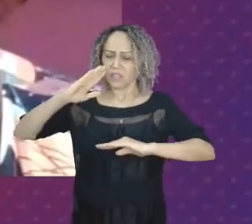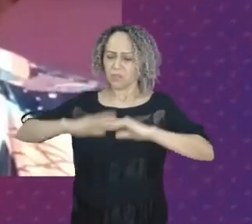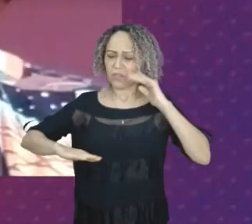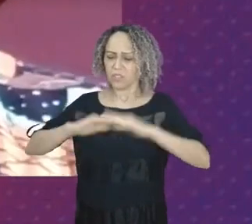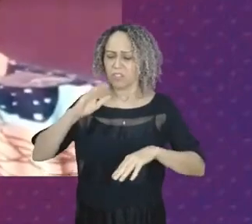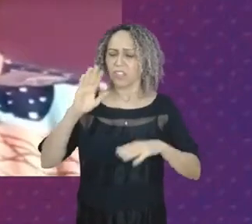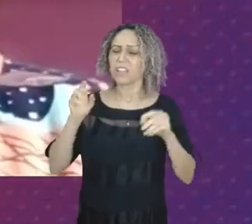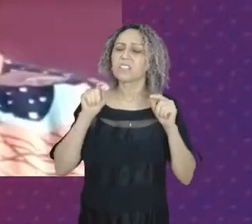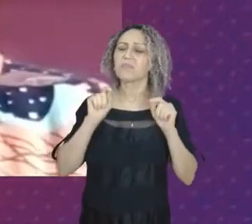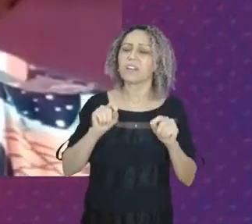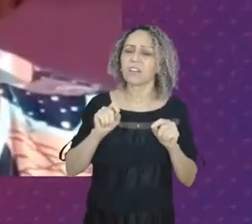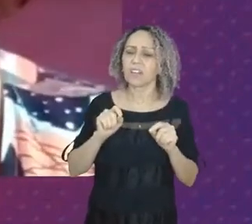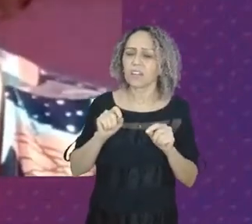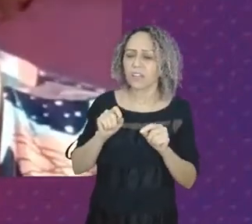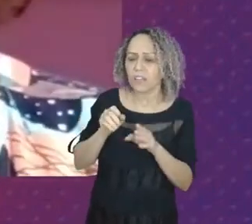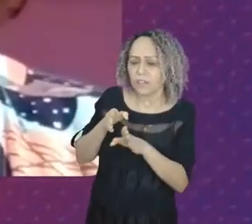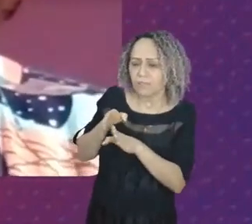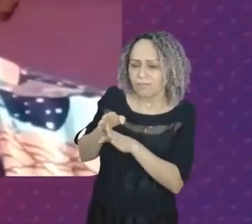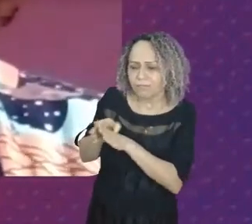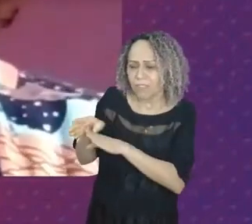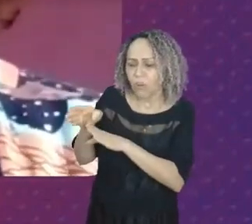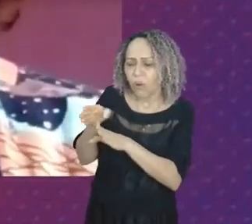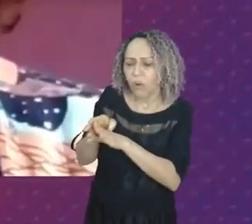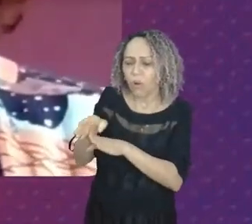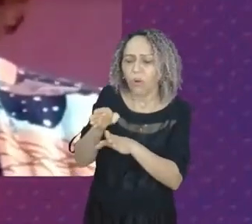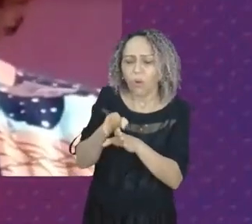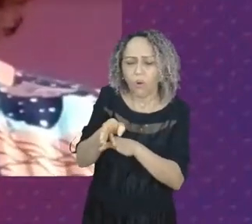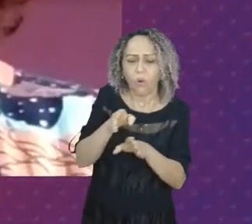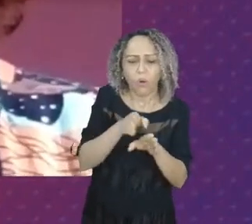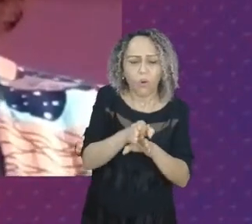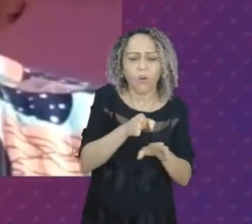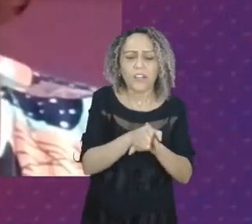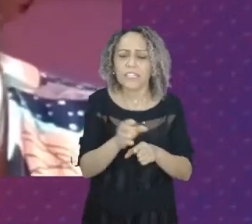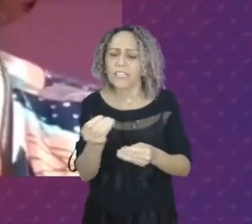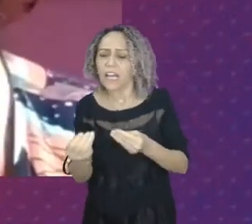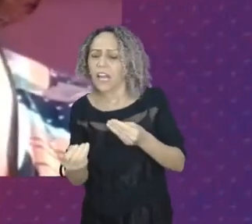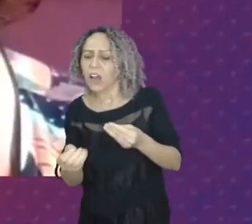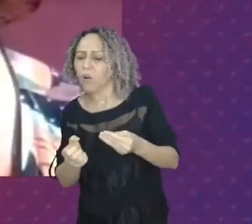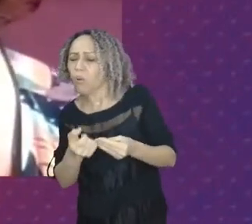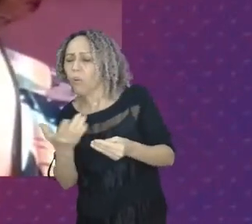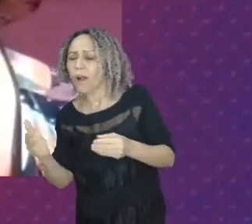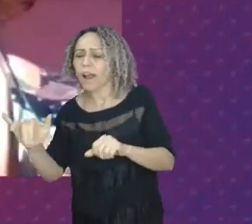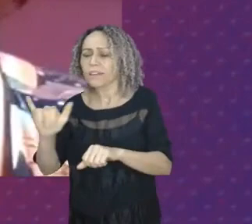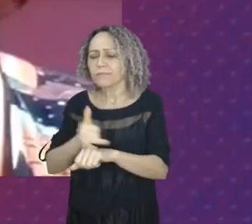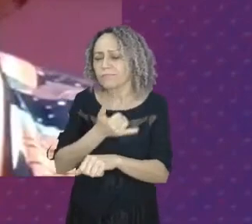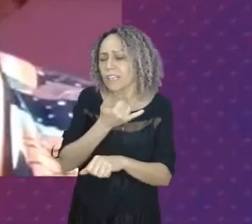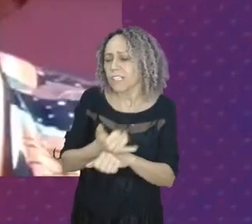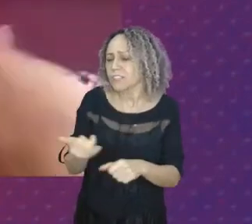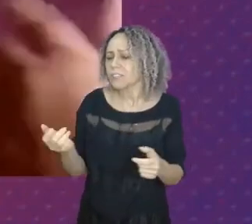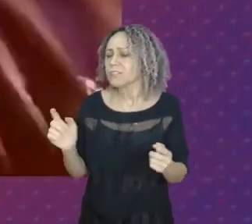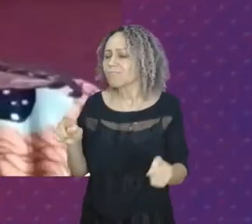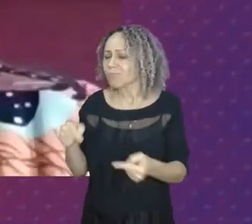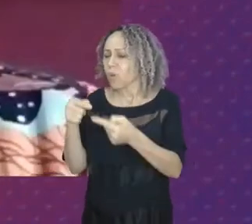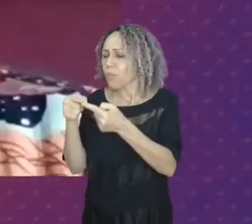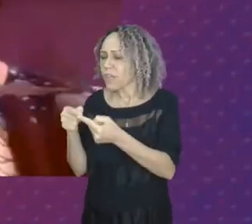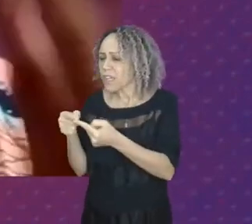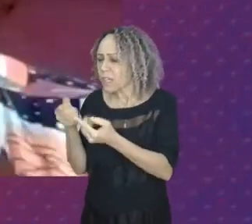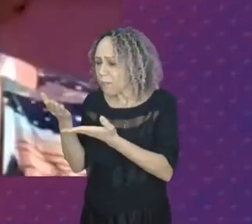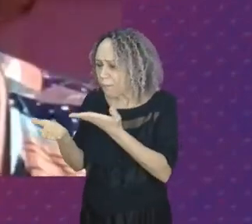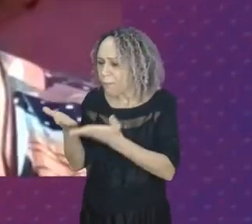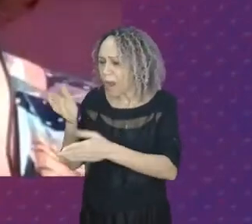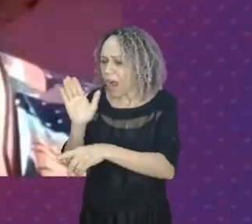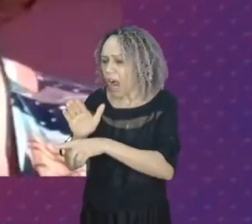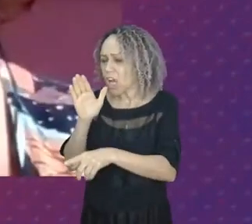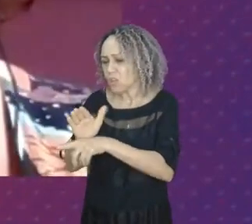aí orientar, classificar e estabelecer as ações de atendimento às mulheres em situação de violência. Então, assim, já caminhando